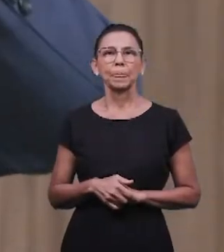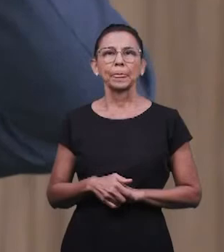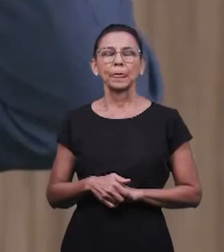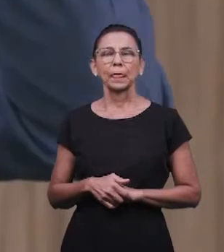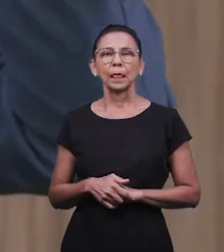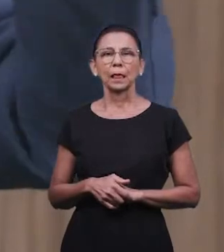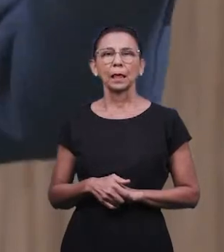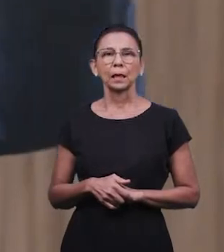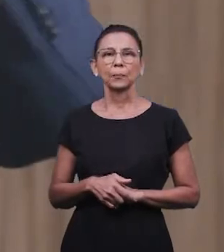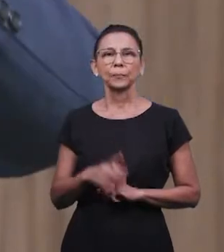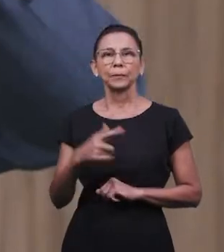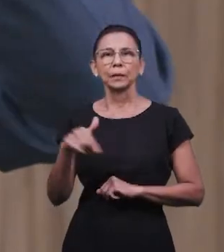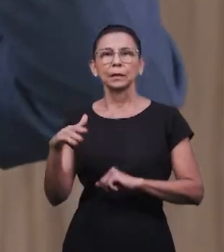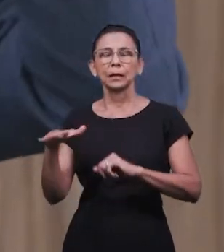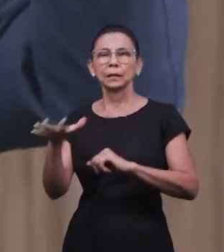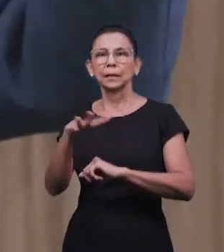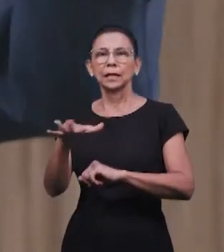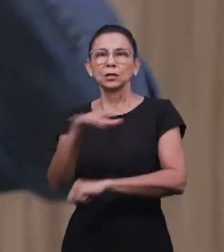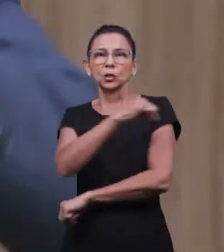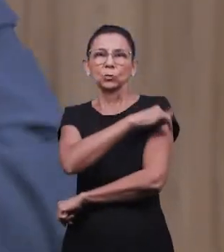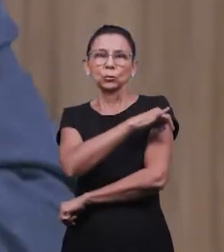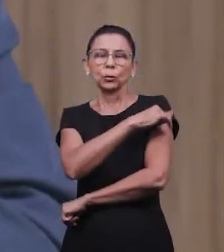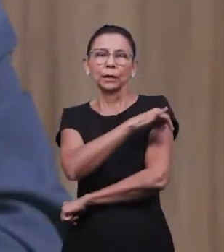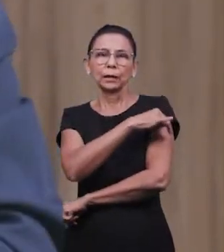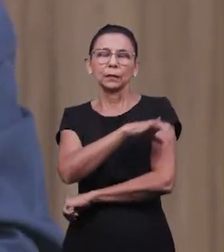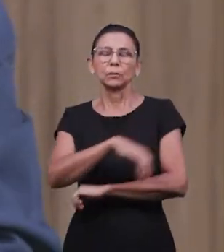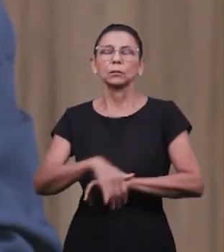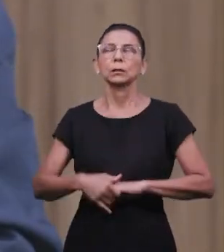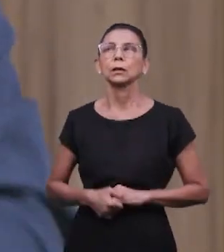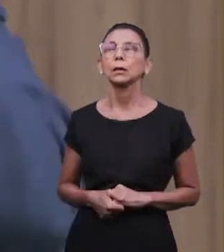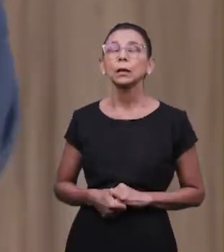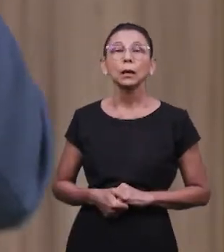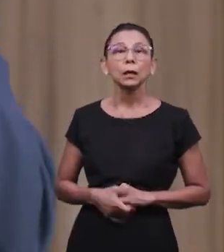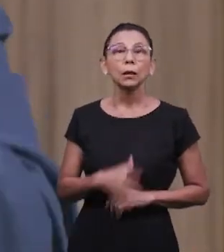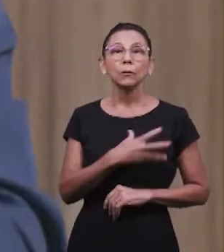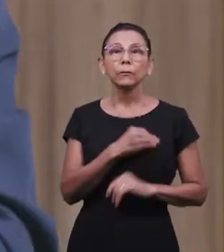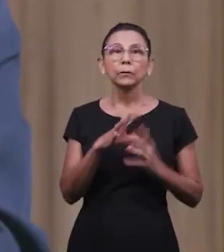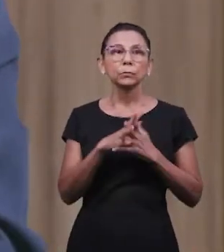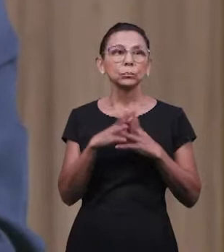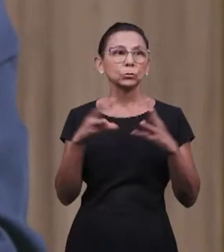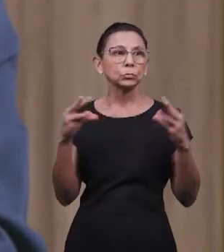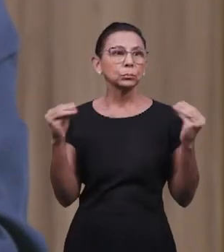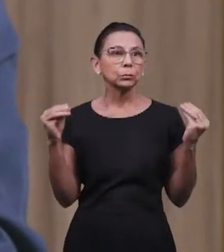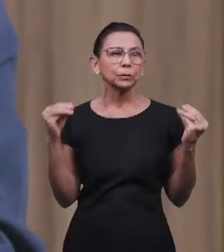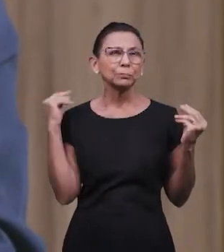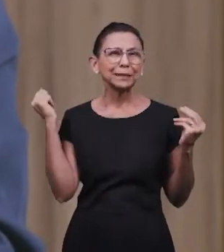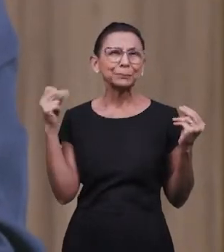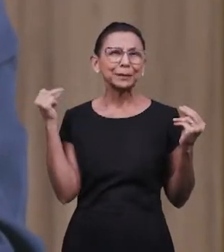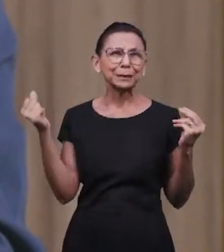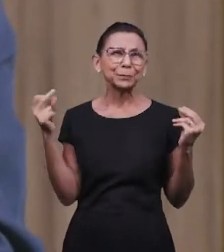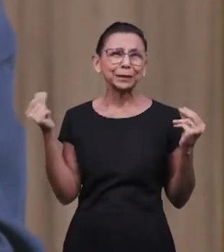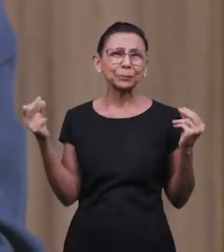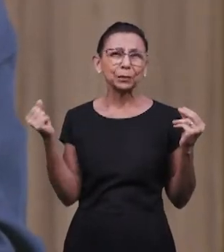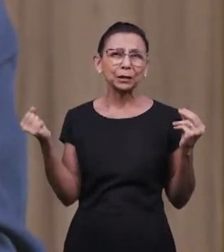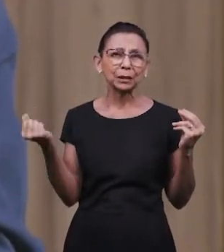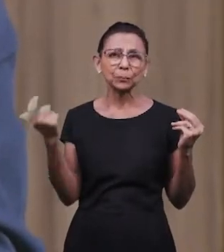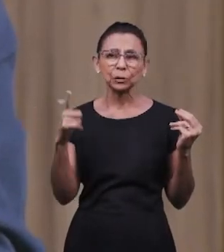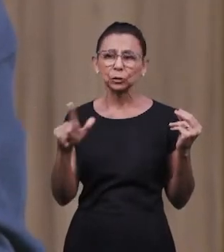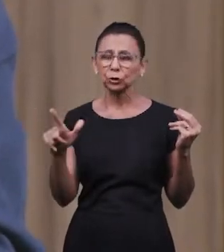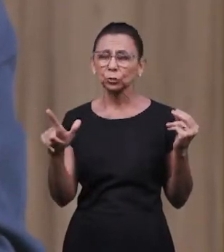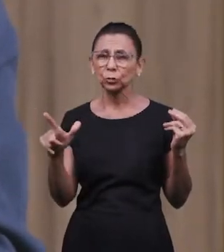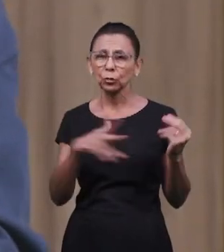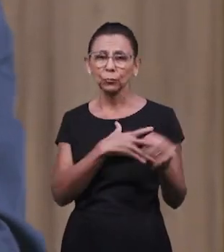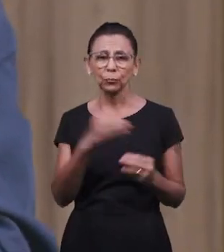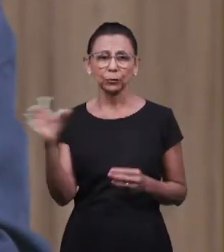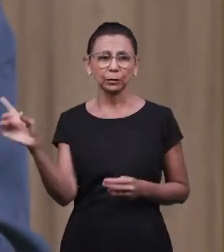para o Rio de Janeiro. A família toda preocupada com ele, que desapareceu o filho. Depois de muito tempo, tarde da noite, o filho aparece. Aí o pai revoltado,